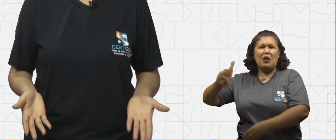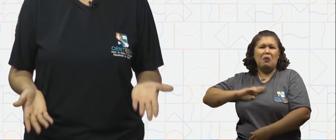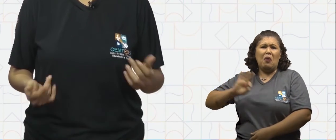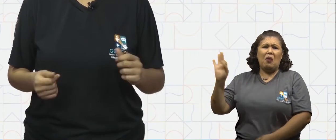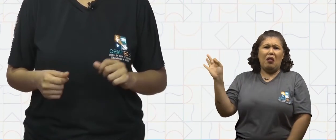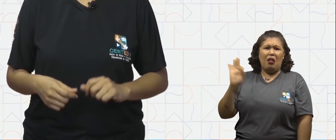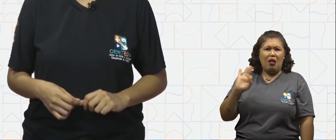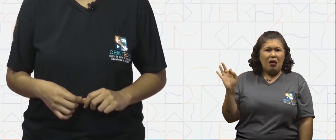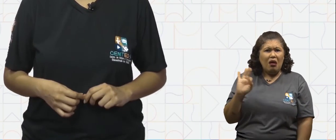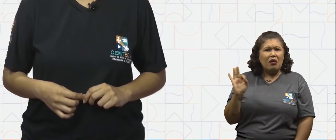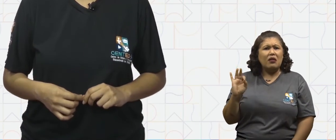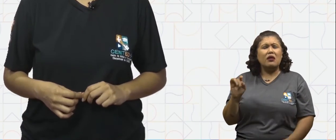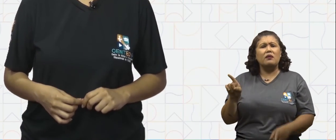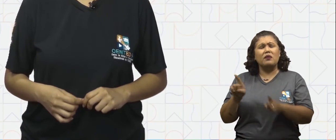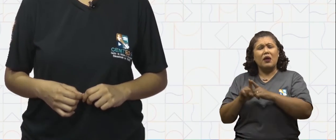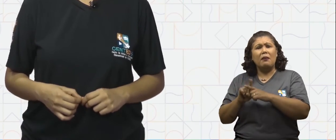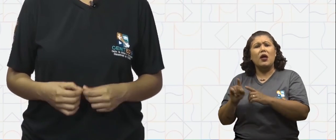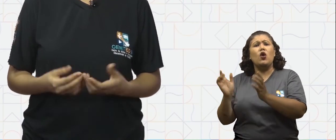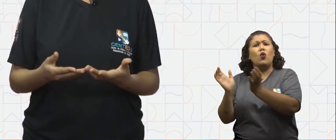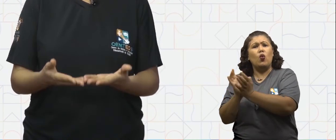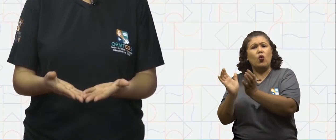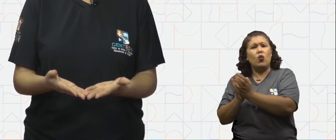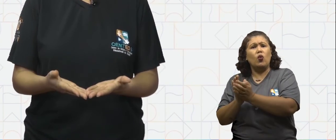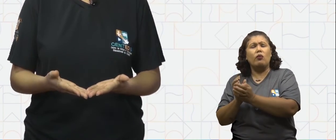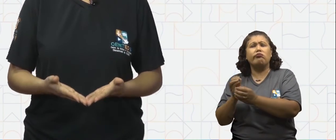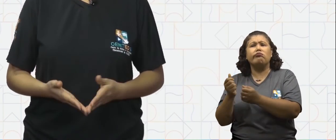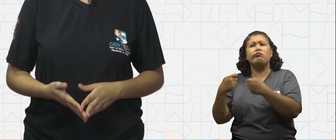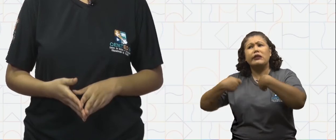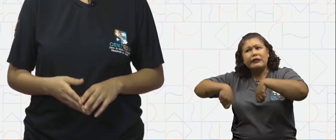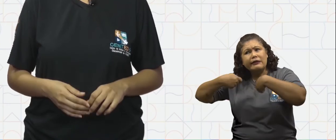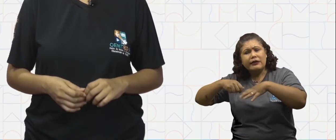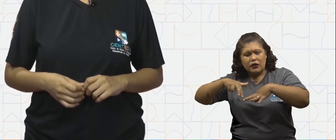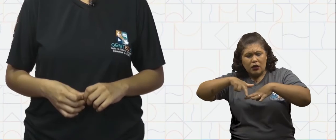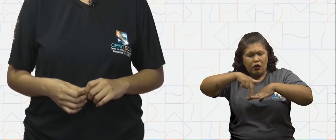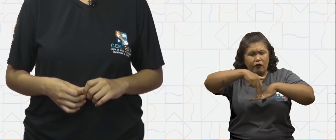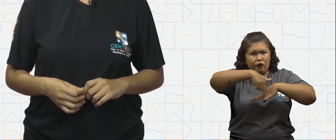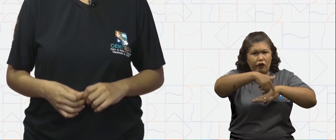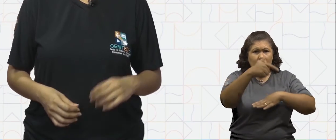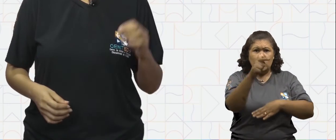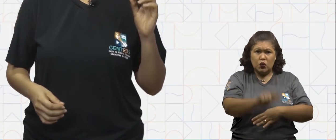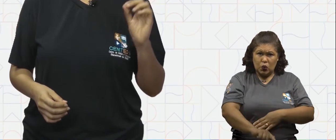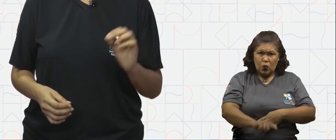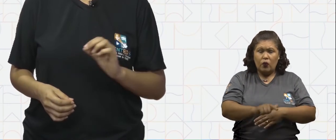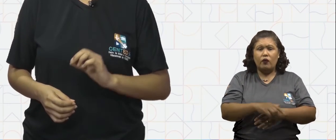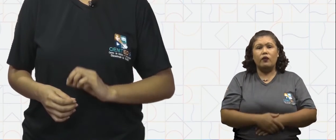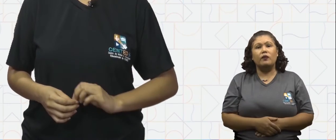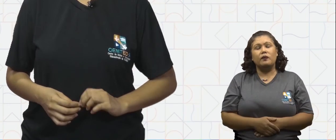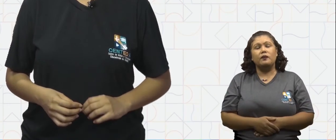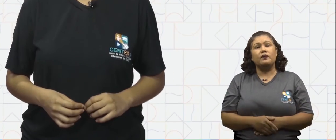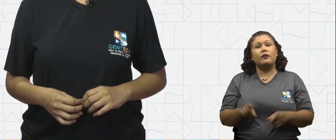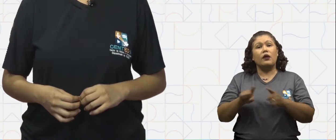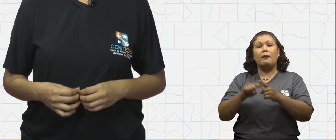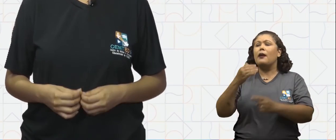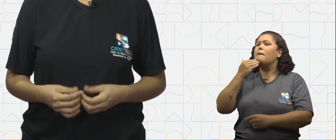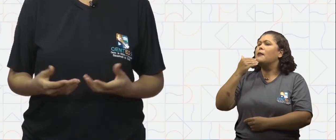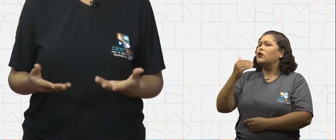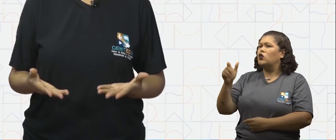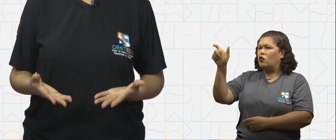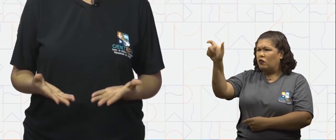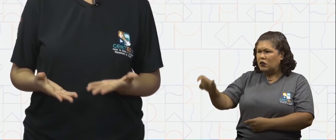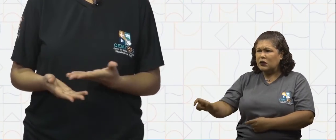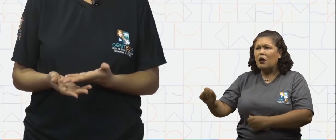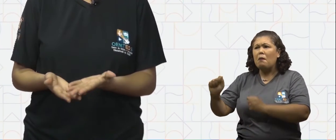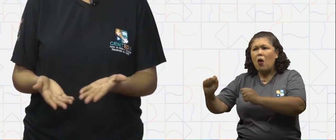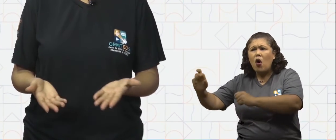cartinha e o quanto eles sentem falta da faixa de pedestre em frente à escola. Pedimos para eles responderem